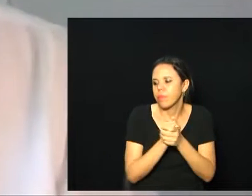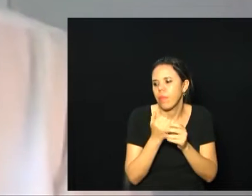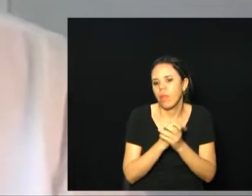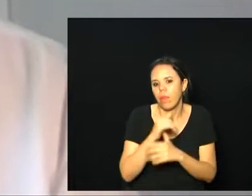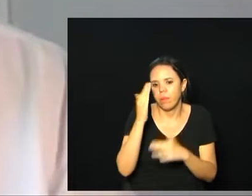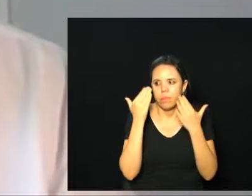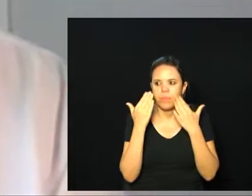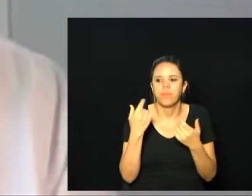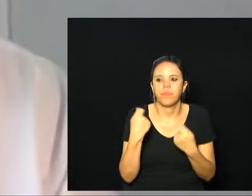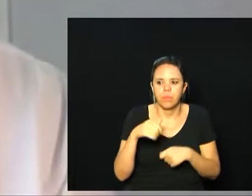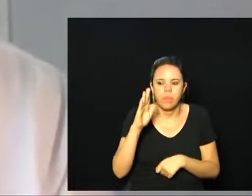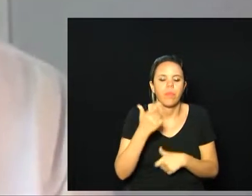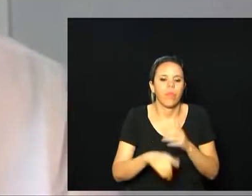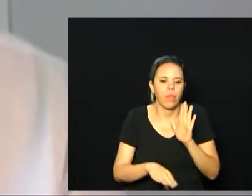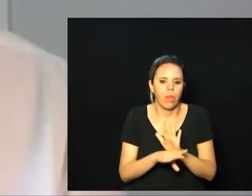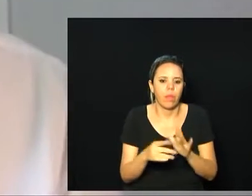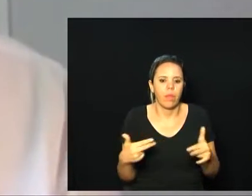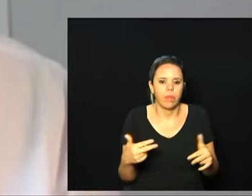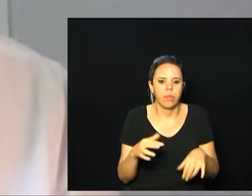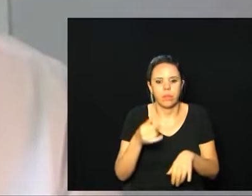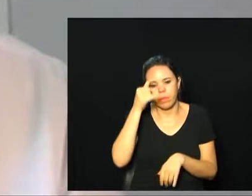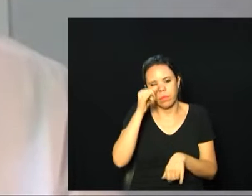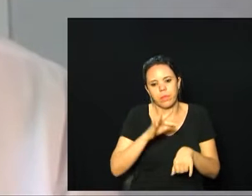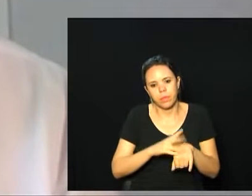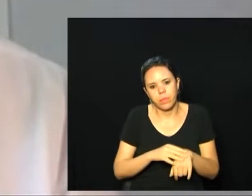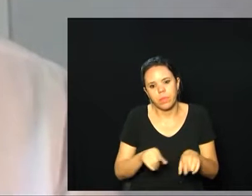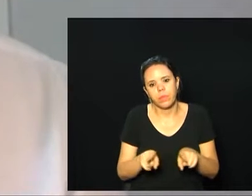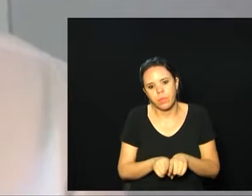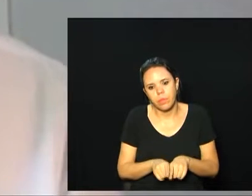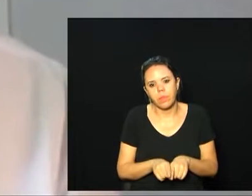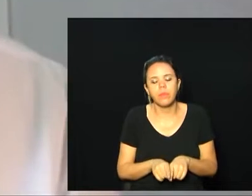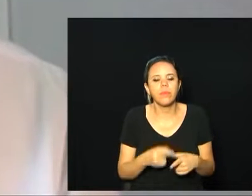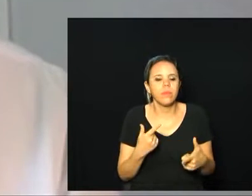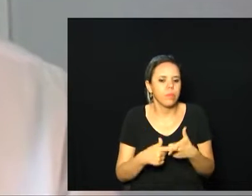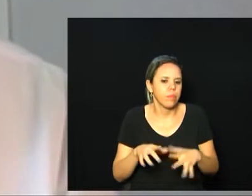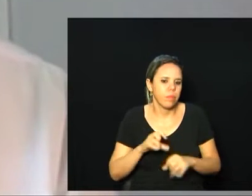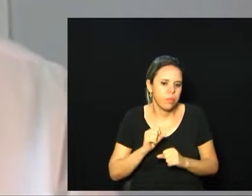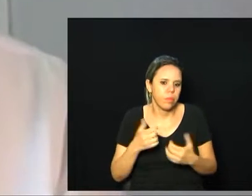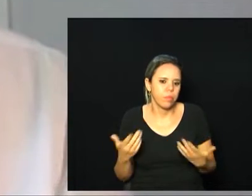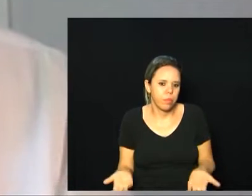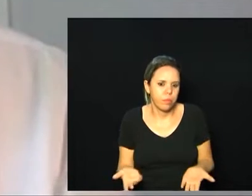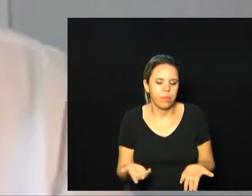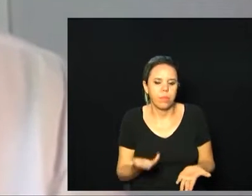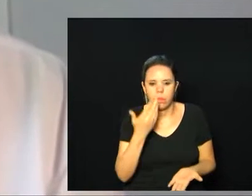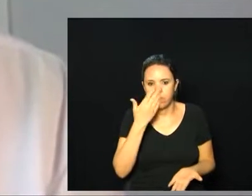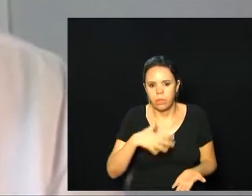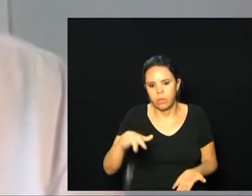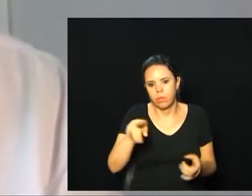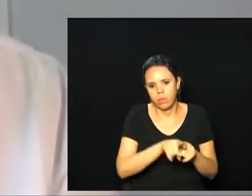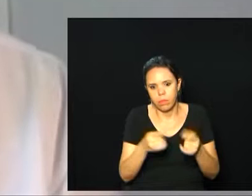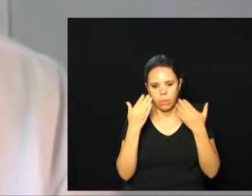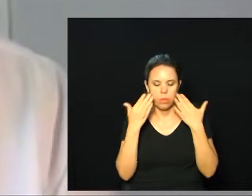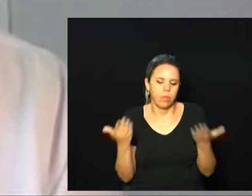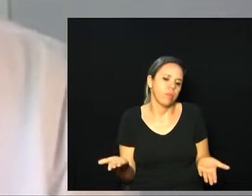muito evidente e isso está ajudando com outros tipos de doença também, com outros tipos de parasitoses, etc. Inclusive, para as crianças está muito